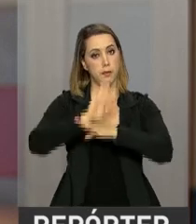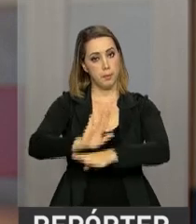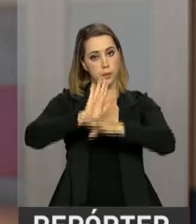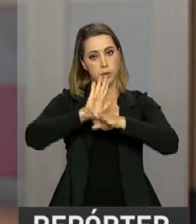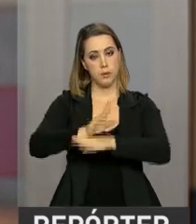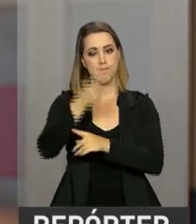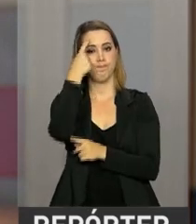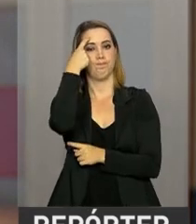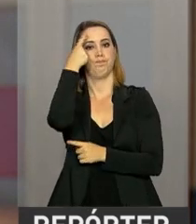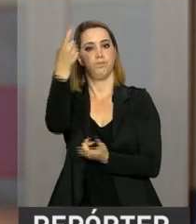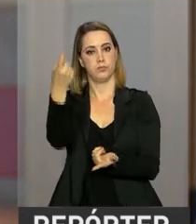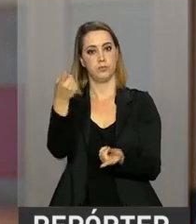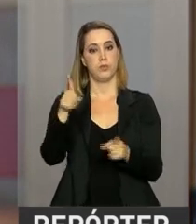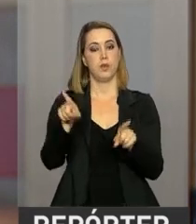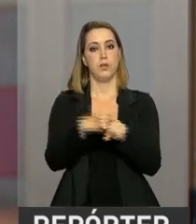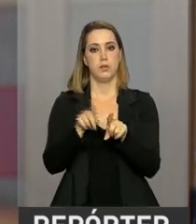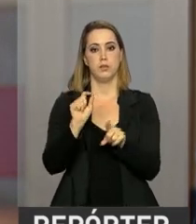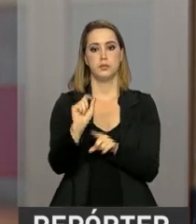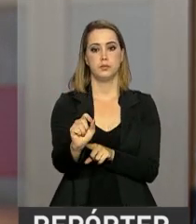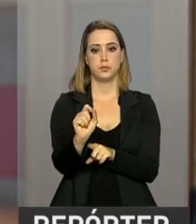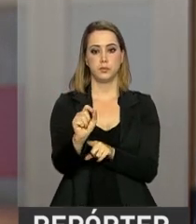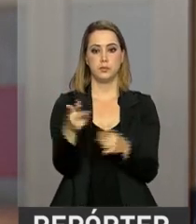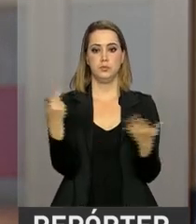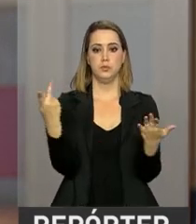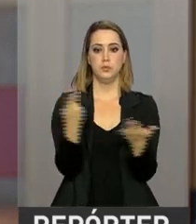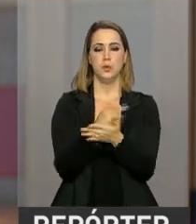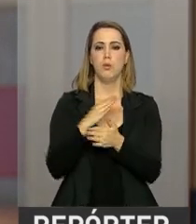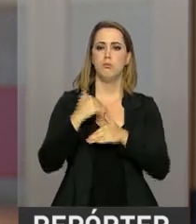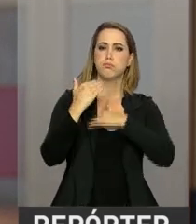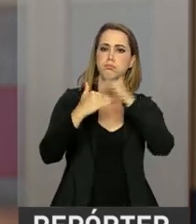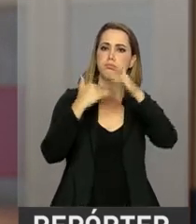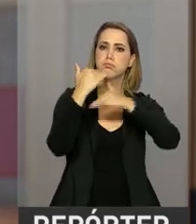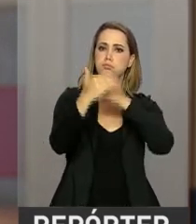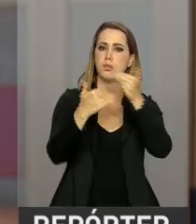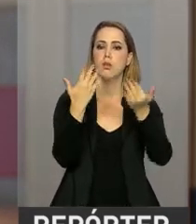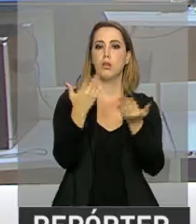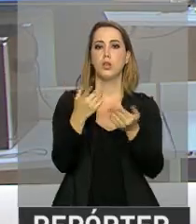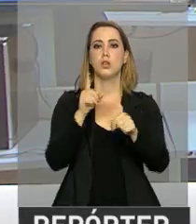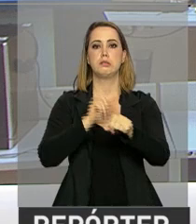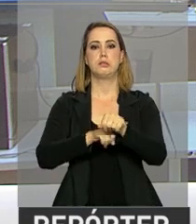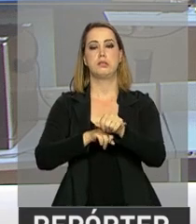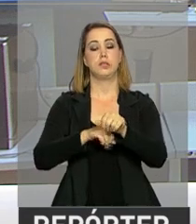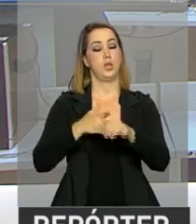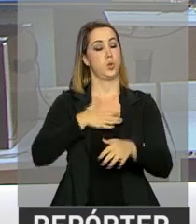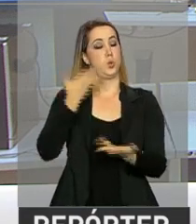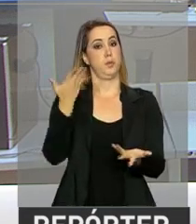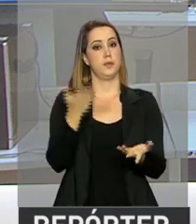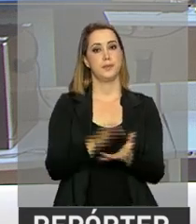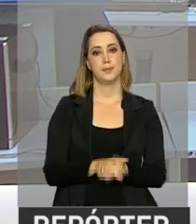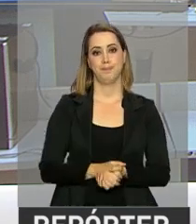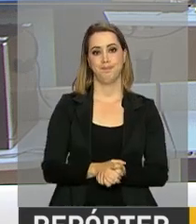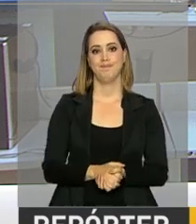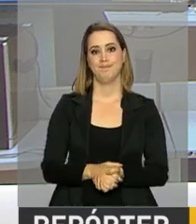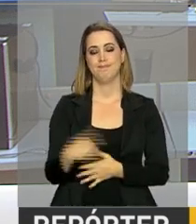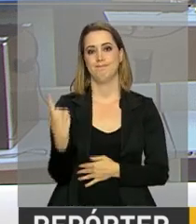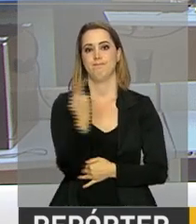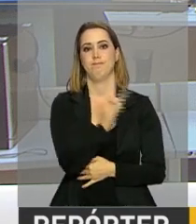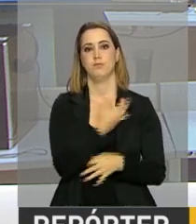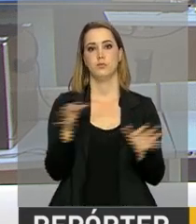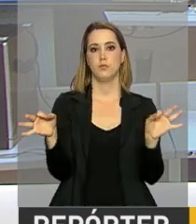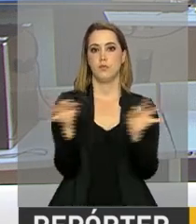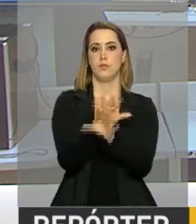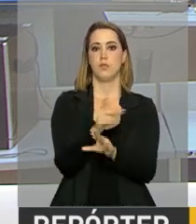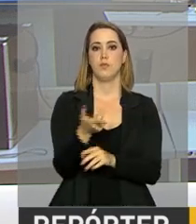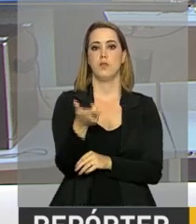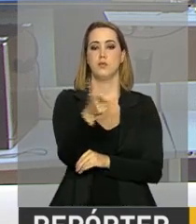de inteligência e ela vai ser cada vez mais imprevisível. Esta edição do Repórter NBR termina